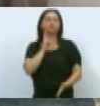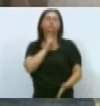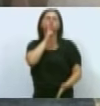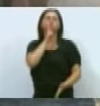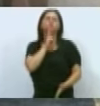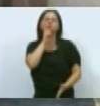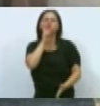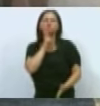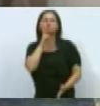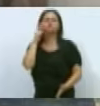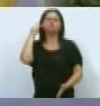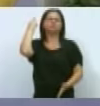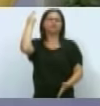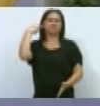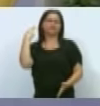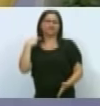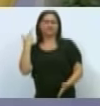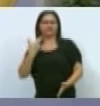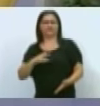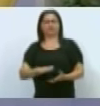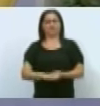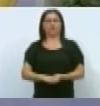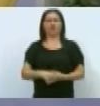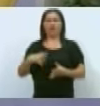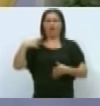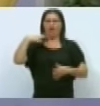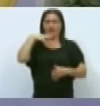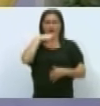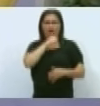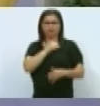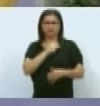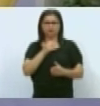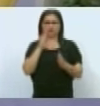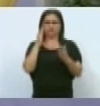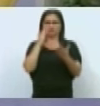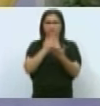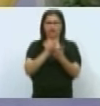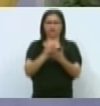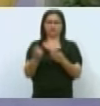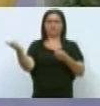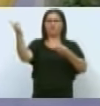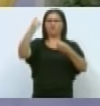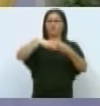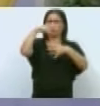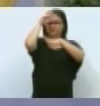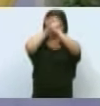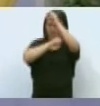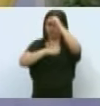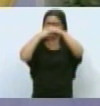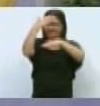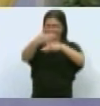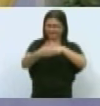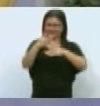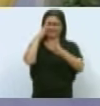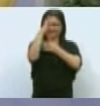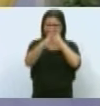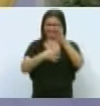os dois já. Que legal. É gracinha. Um rápido intervalo e daqui a pouco a gente volta. Quem sabe eu vou aprender alguma coisa no próximo bloco, né, Nilma?